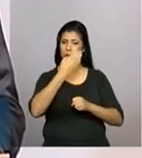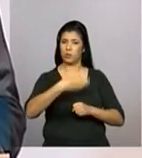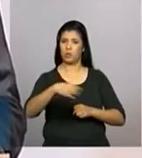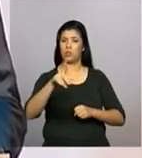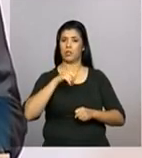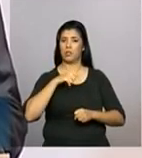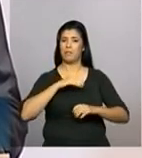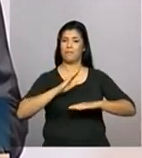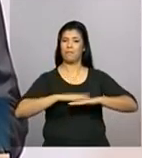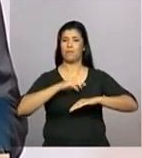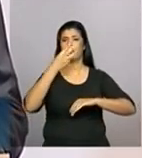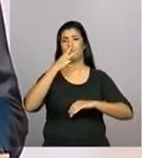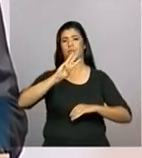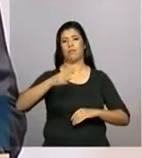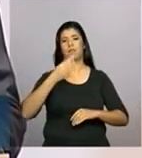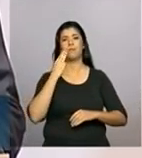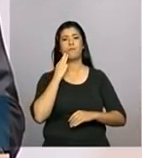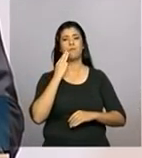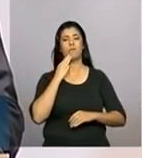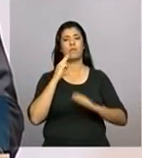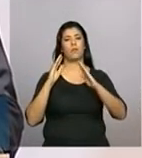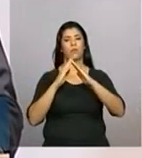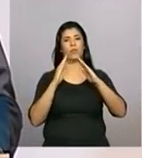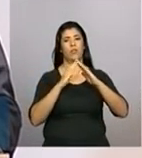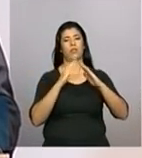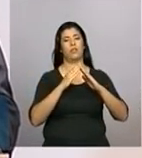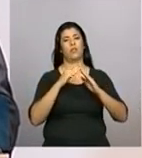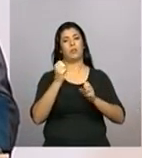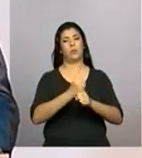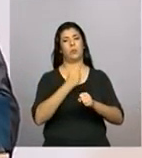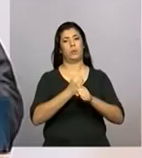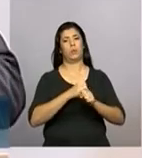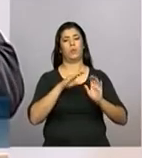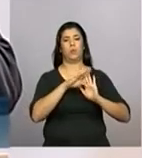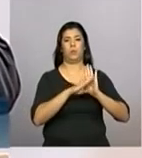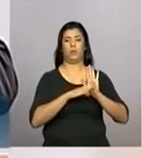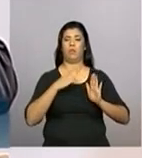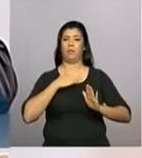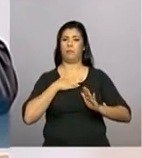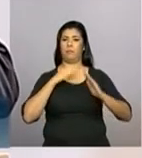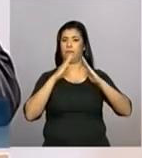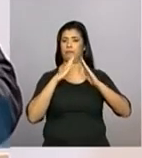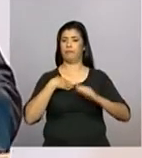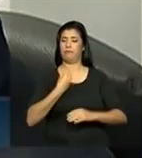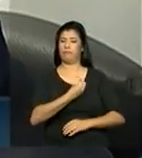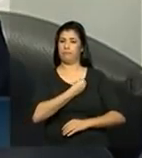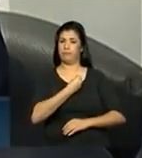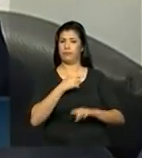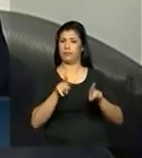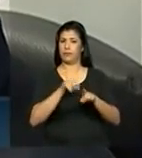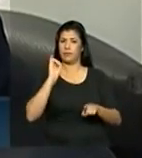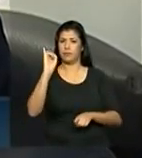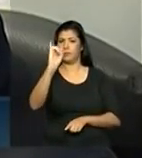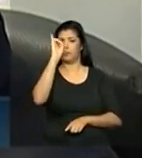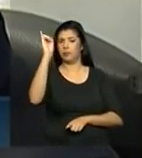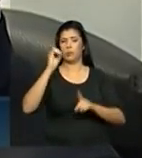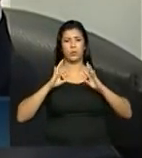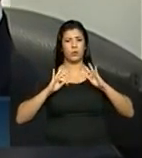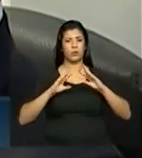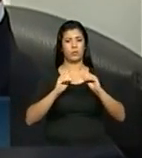3 milhões de novas moradias no Minha Casa, Minha Vida. E isso é importante para todos os